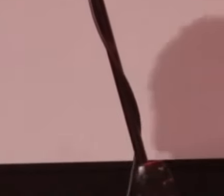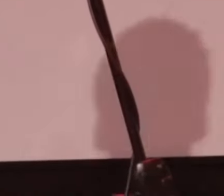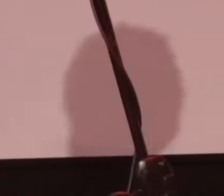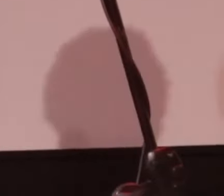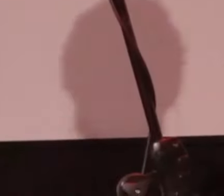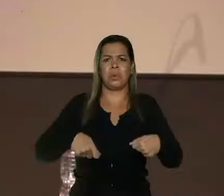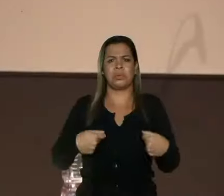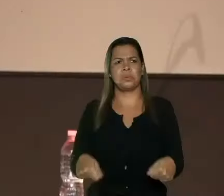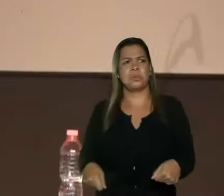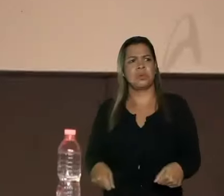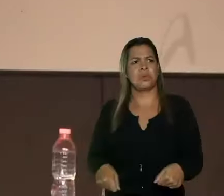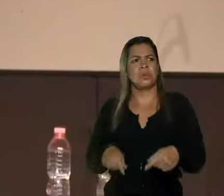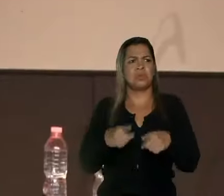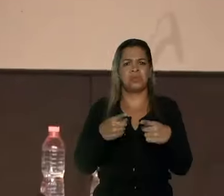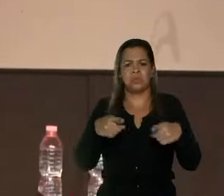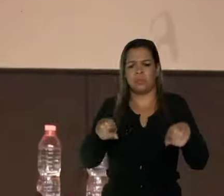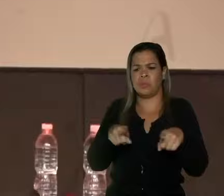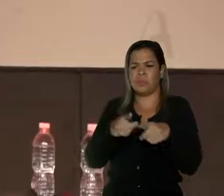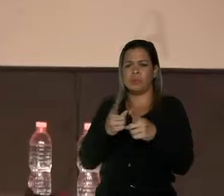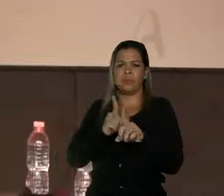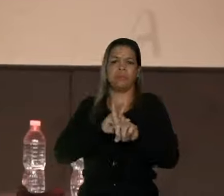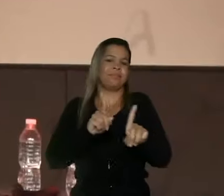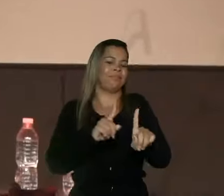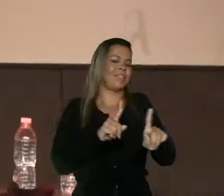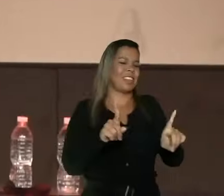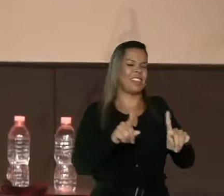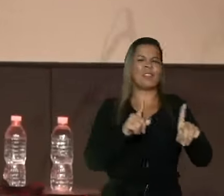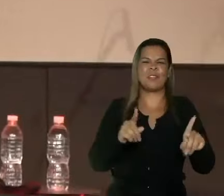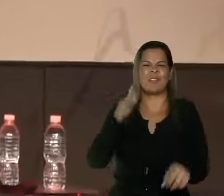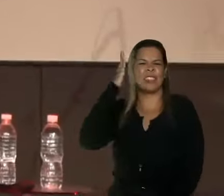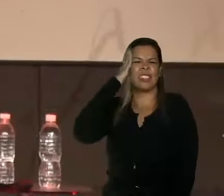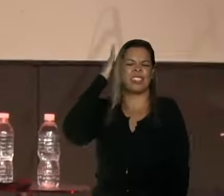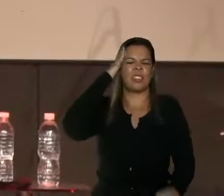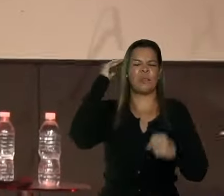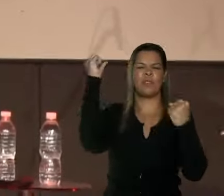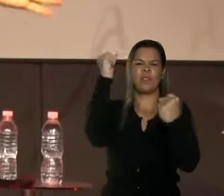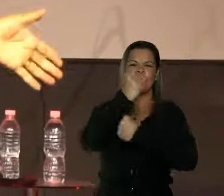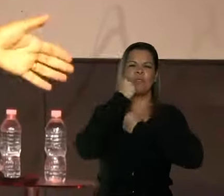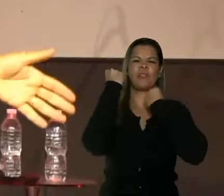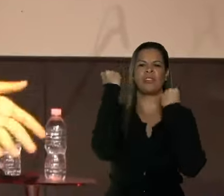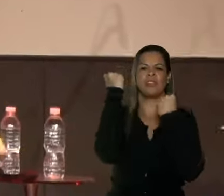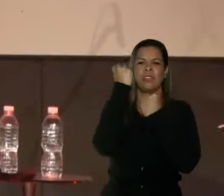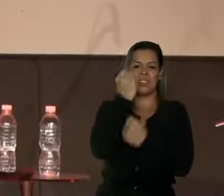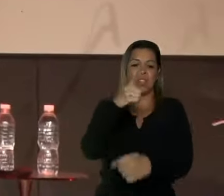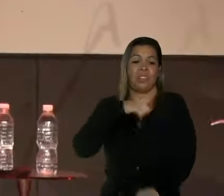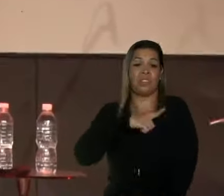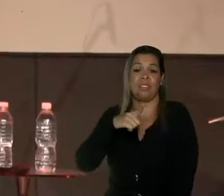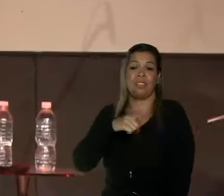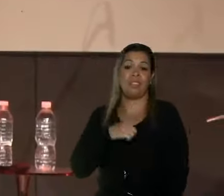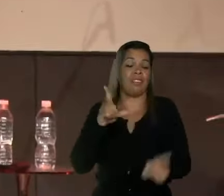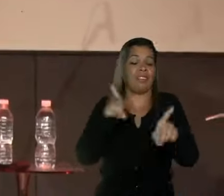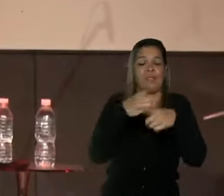De beque, não, não sabe a força que tem o próprio reggae,